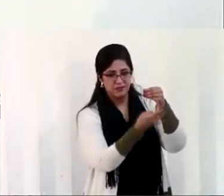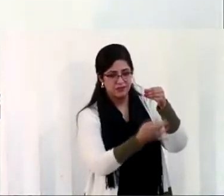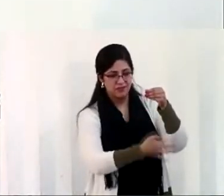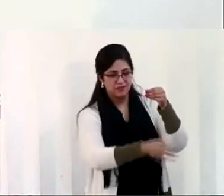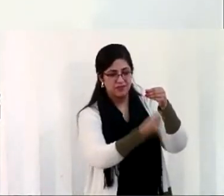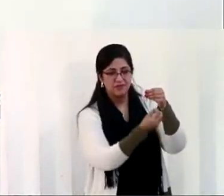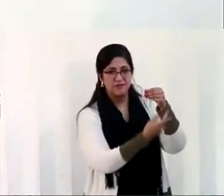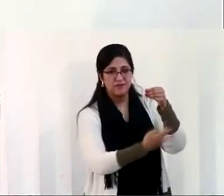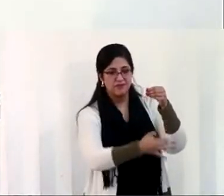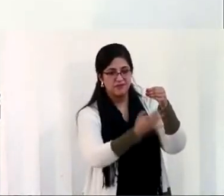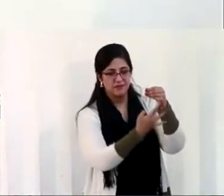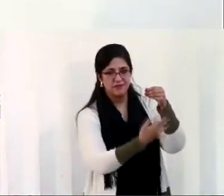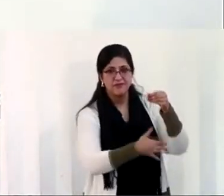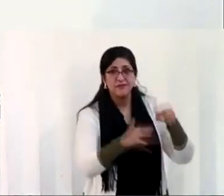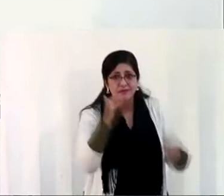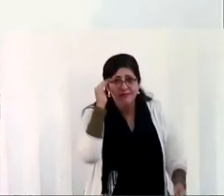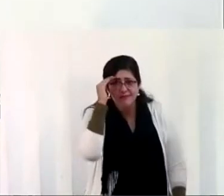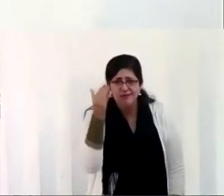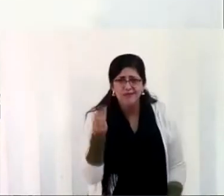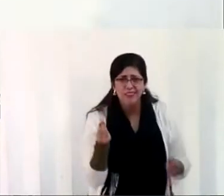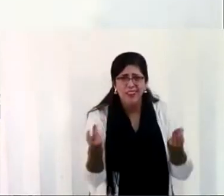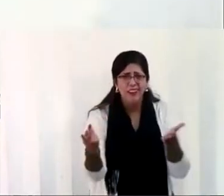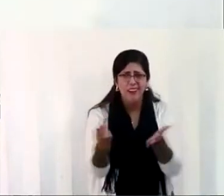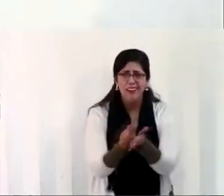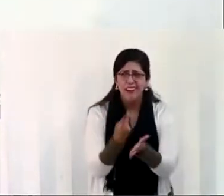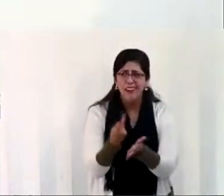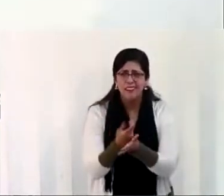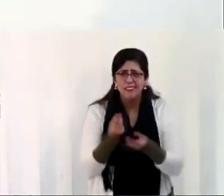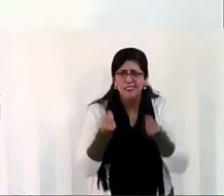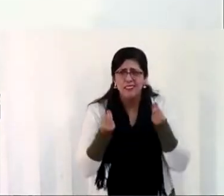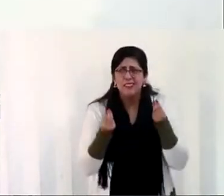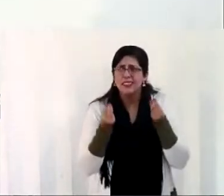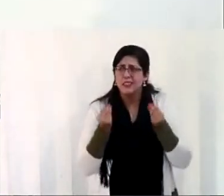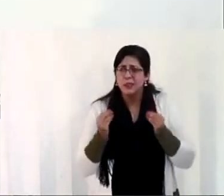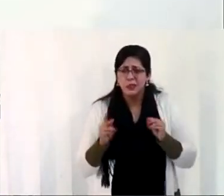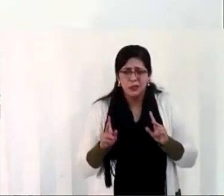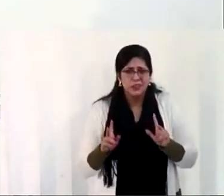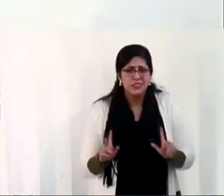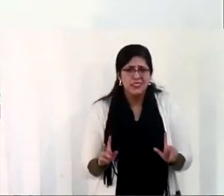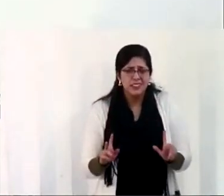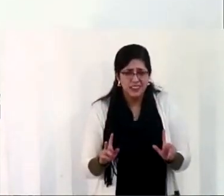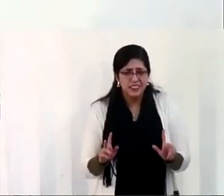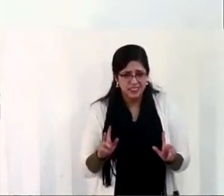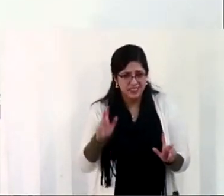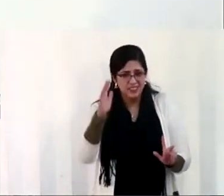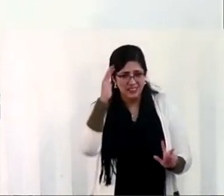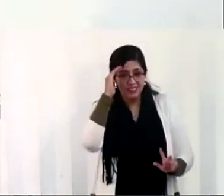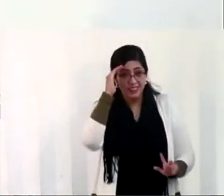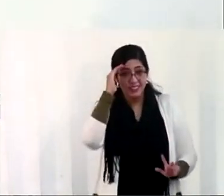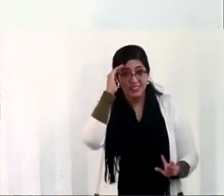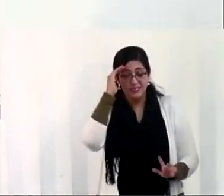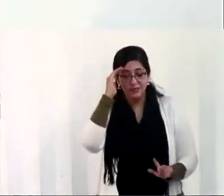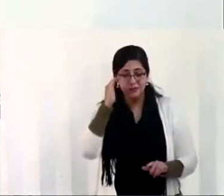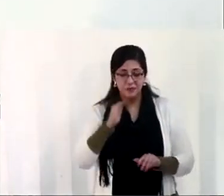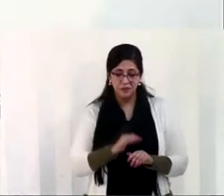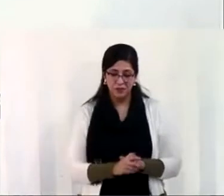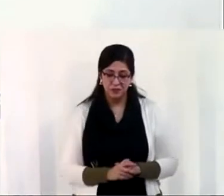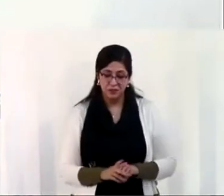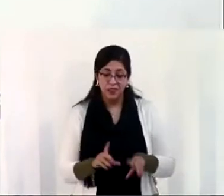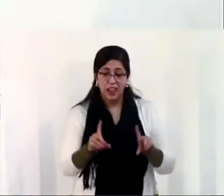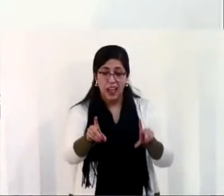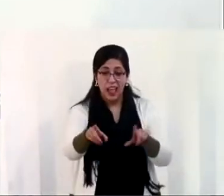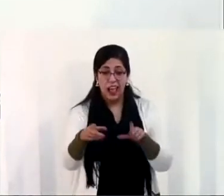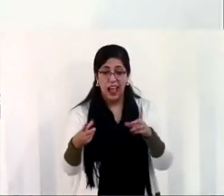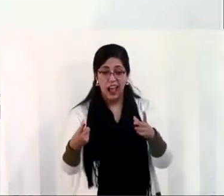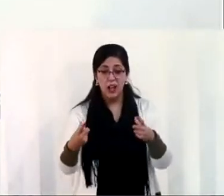que alguma coisa está errada nessa relação que vocês têm com a terra? A terra continua sendo terra do Senhor. A